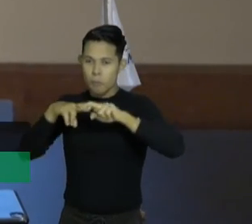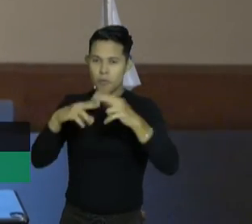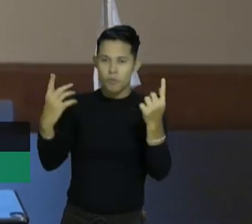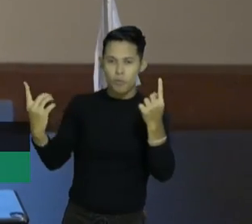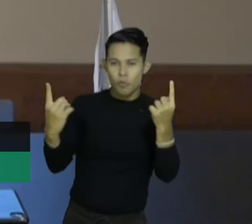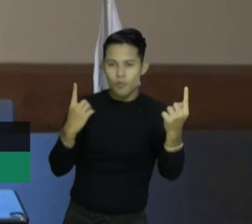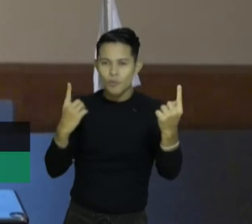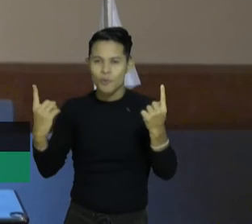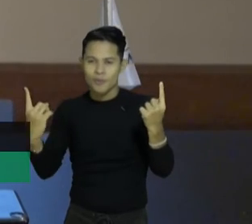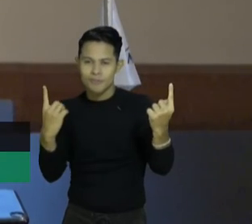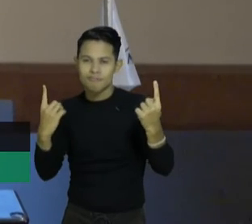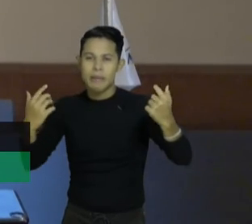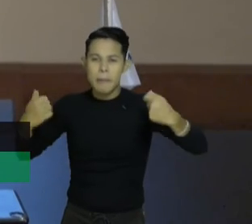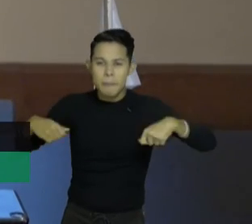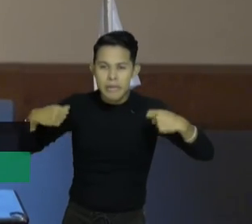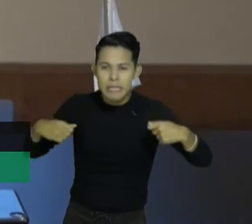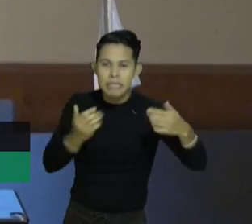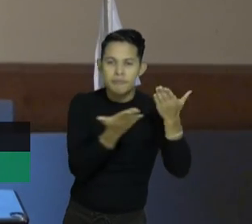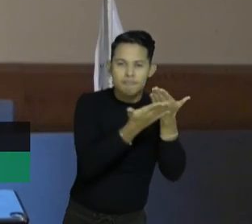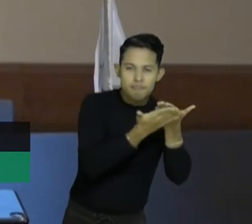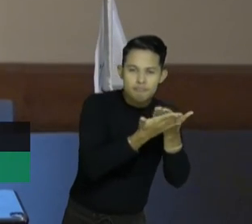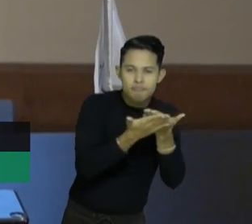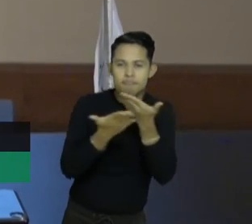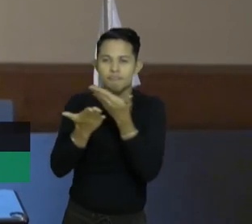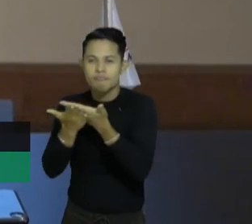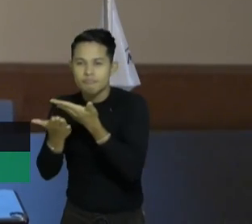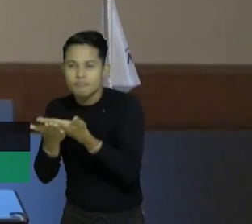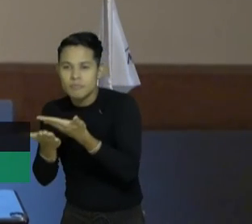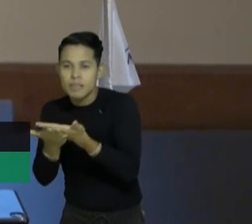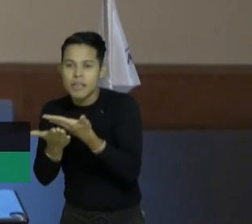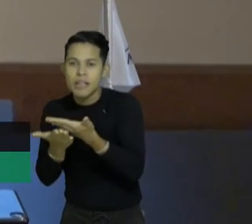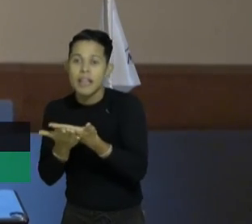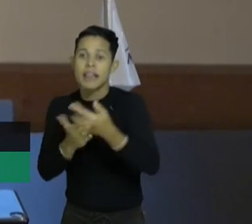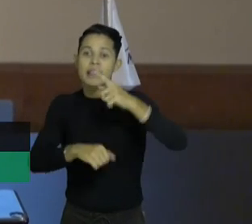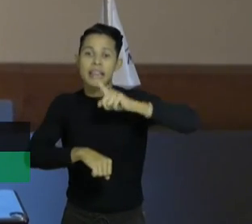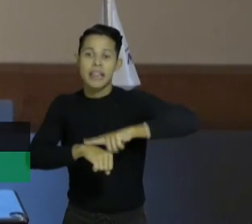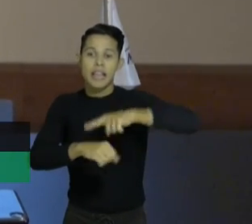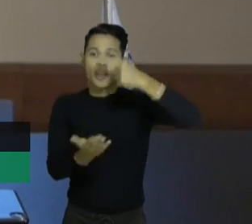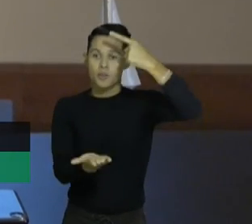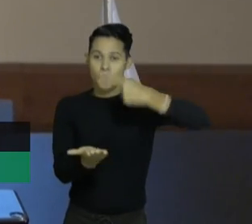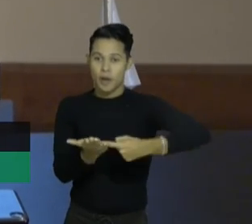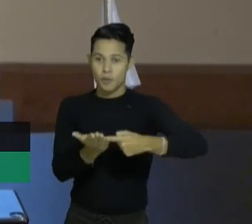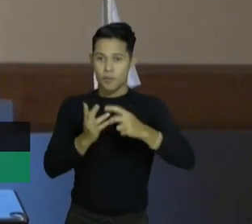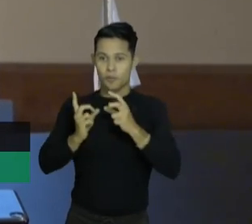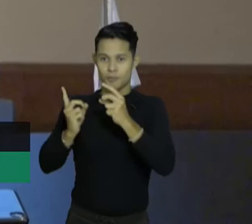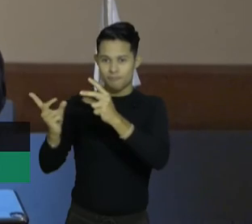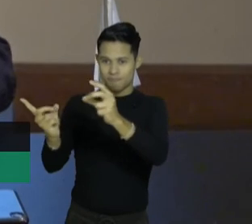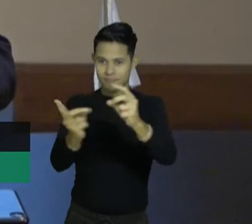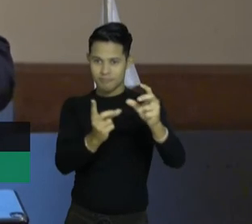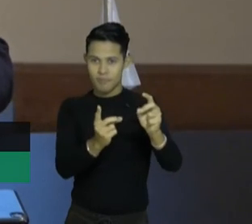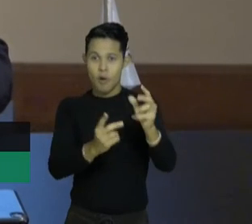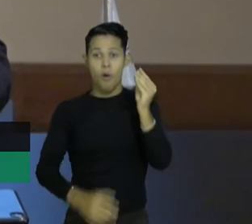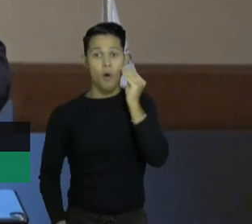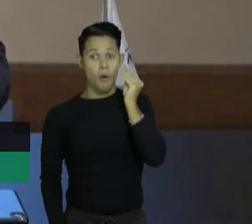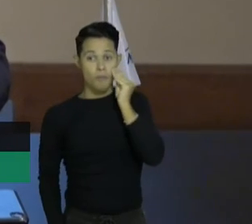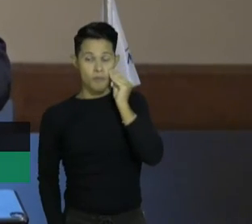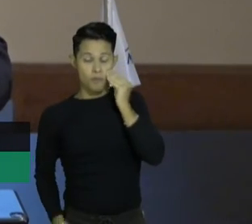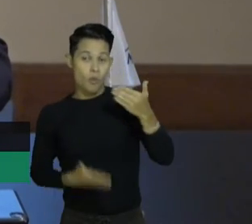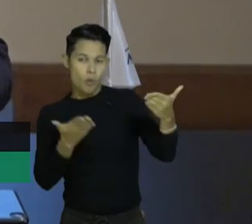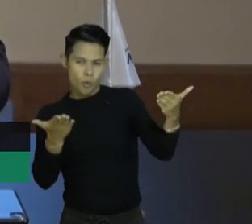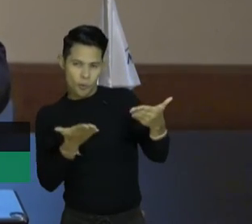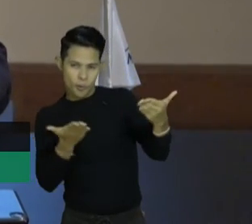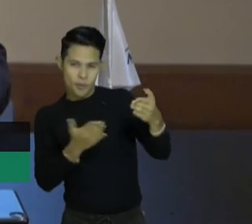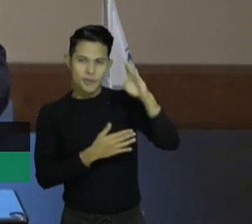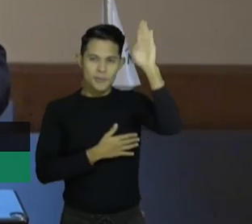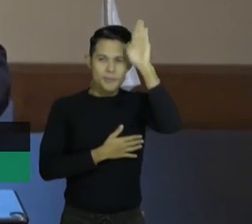devidamente considerada né num acordo comercial é claro que eh se hoje o Brasil tem